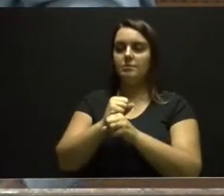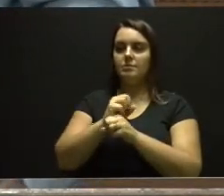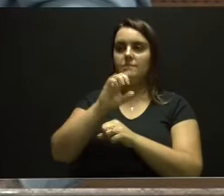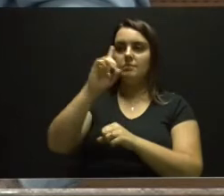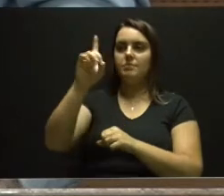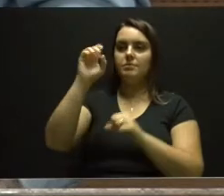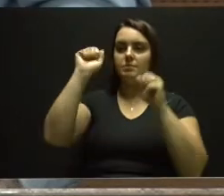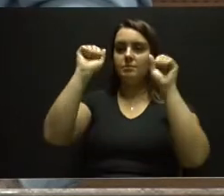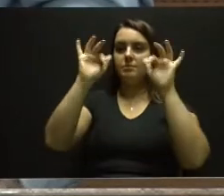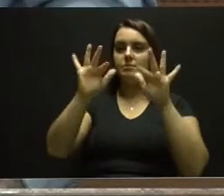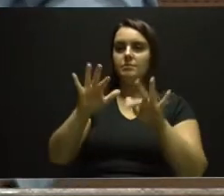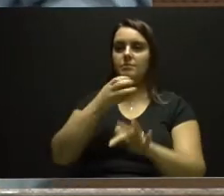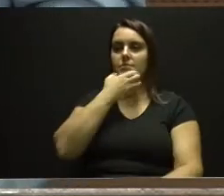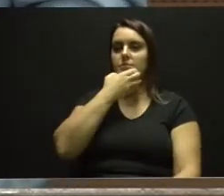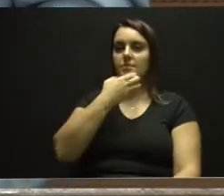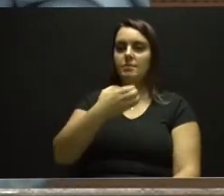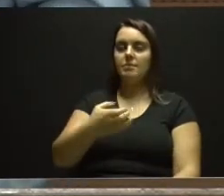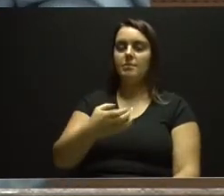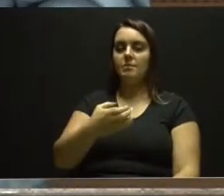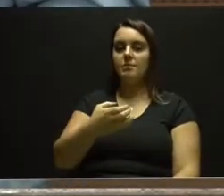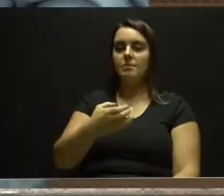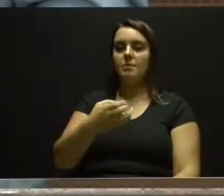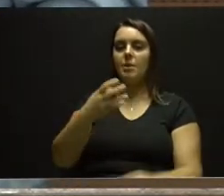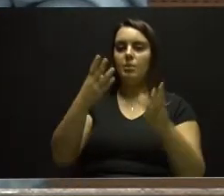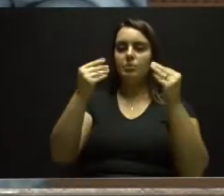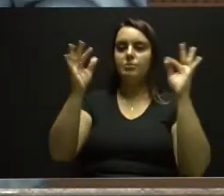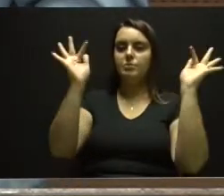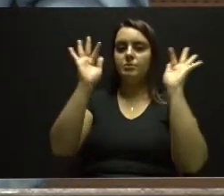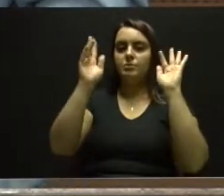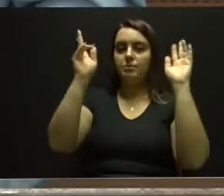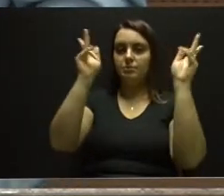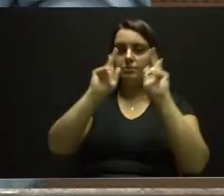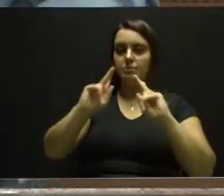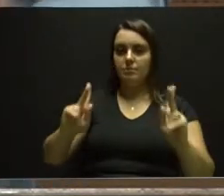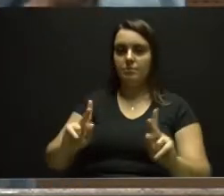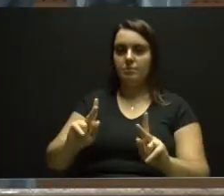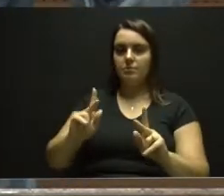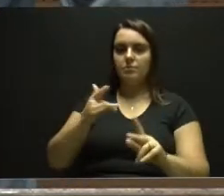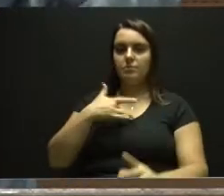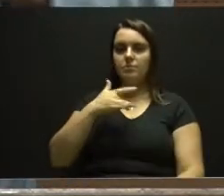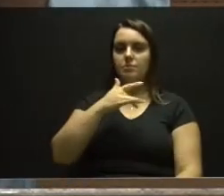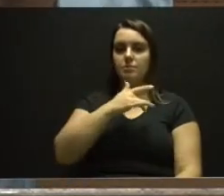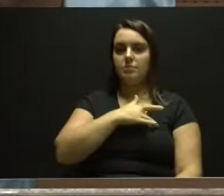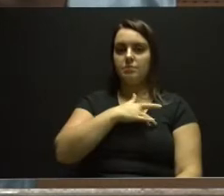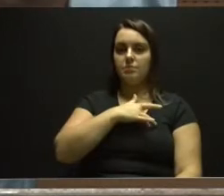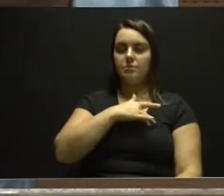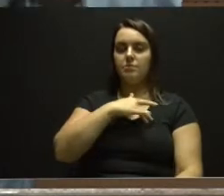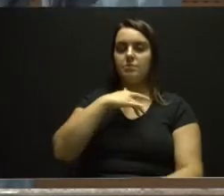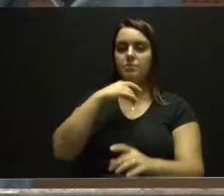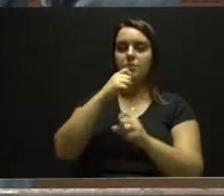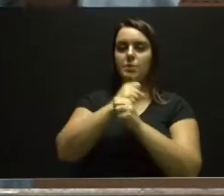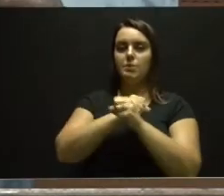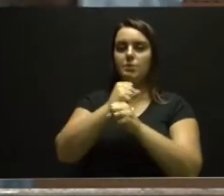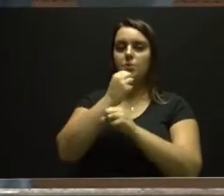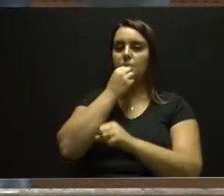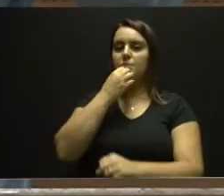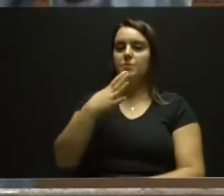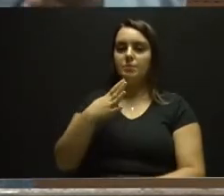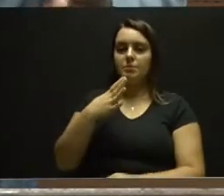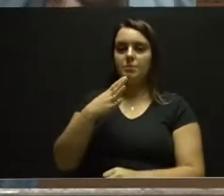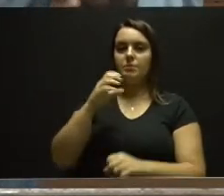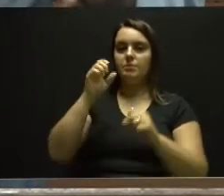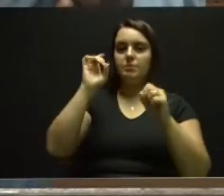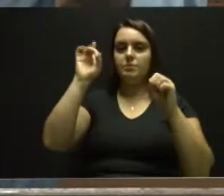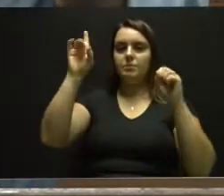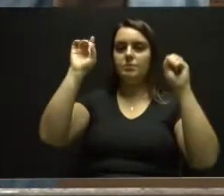o natal de cada um de vocês com muita paz muita saúde e que vem um ano próspero que deus abençoe a cada um de